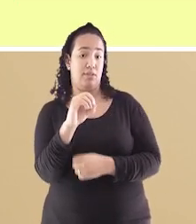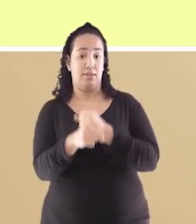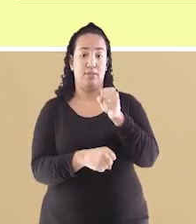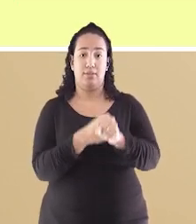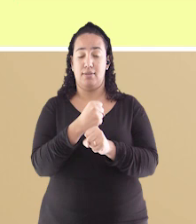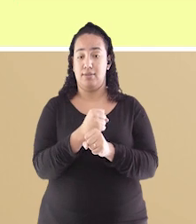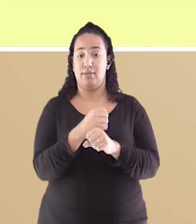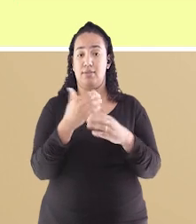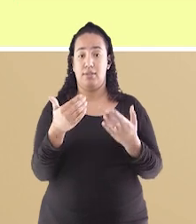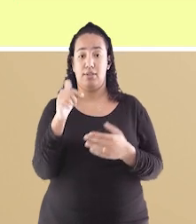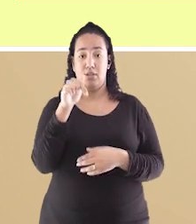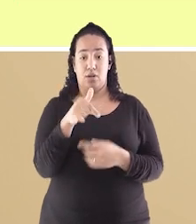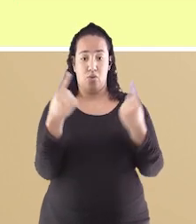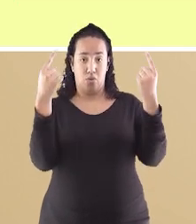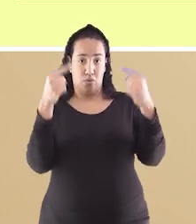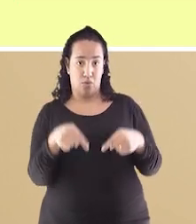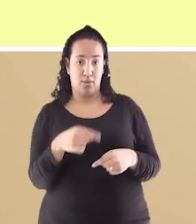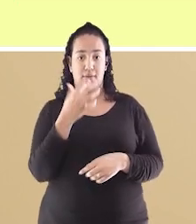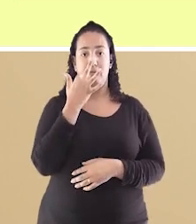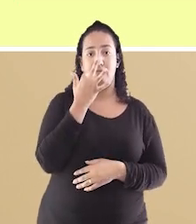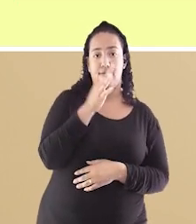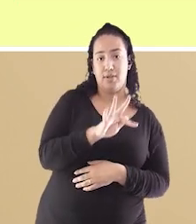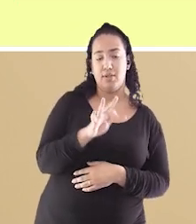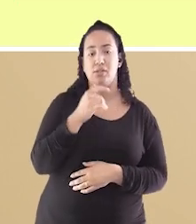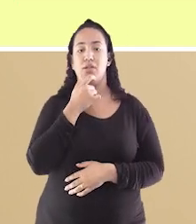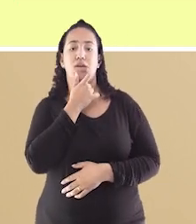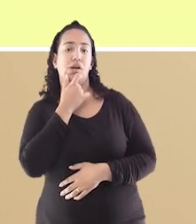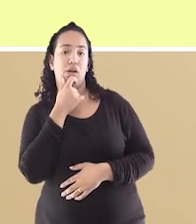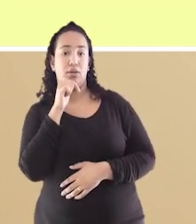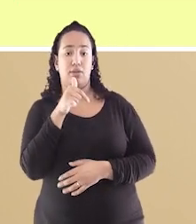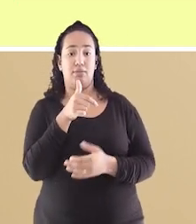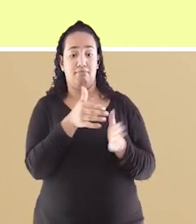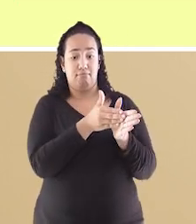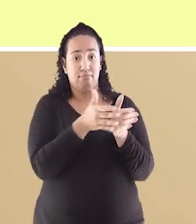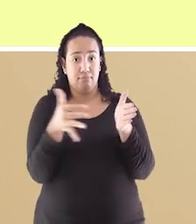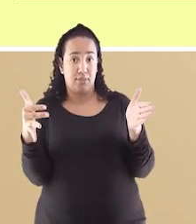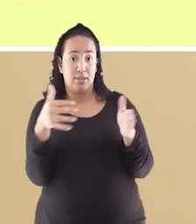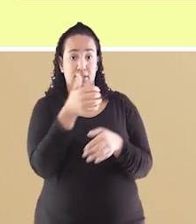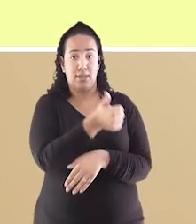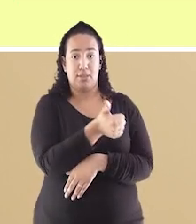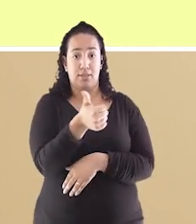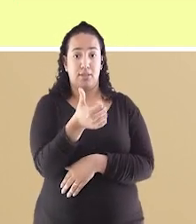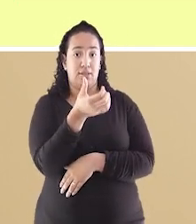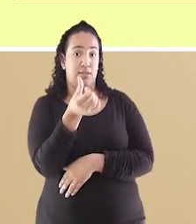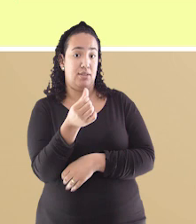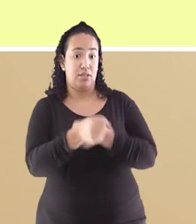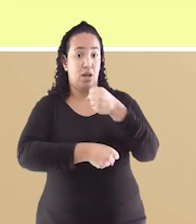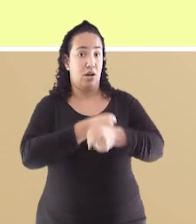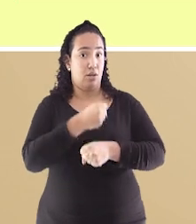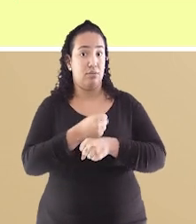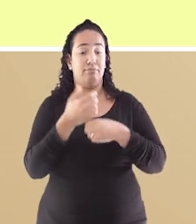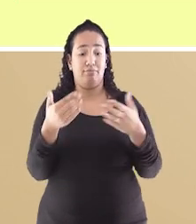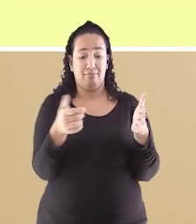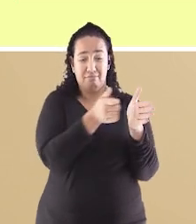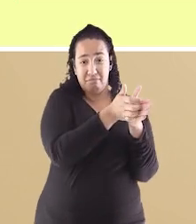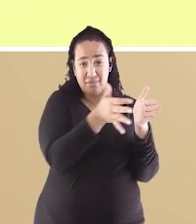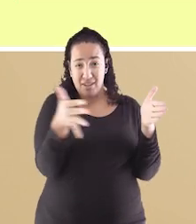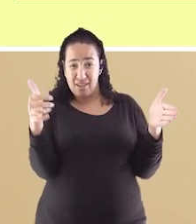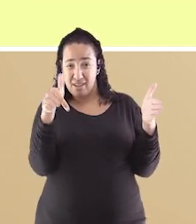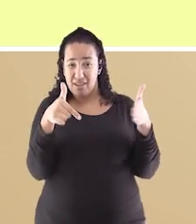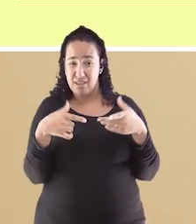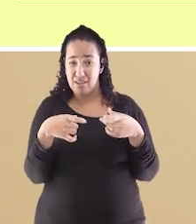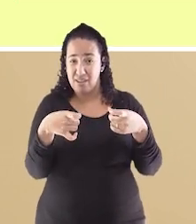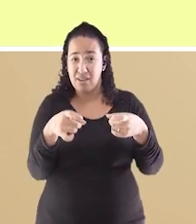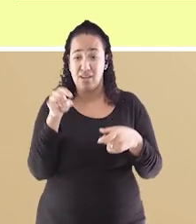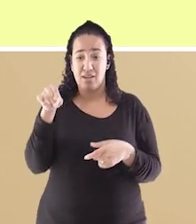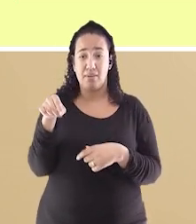um embate entre a Inglaterra e a França, que durou 116 anos. Durante todos esses anos de guerra, a nação inglesa ficou